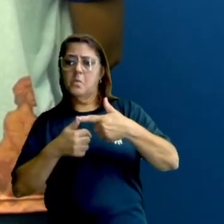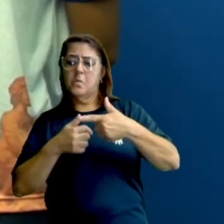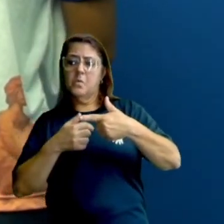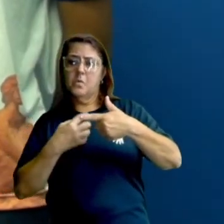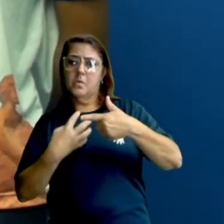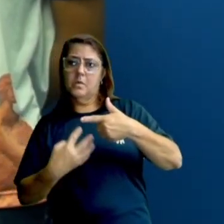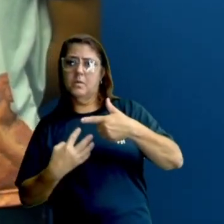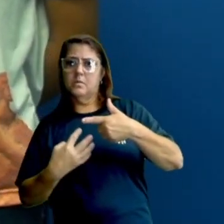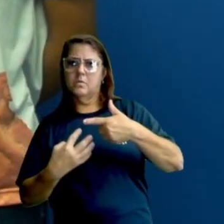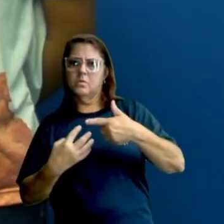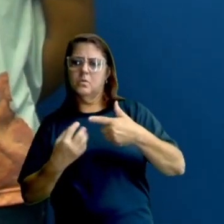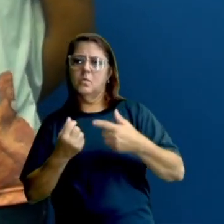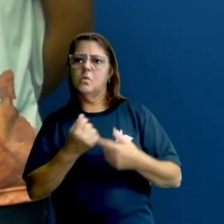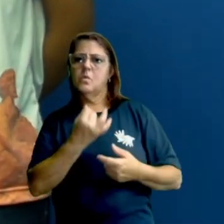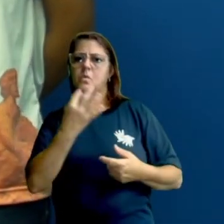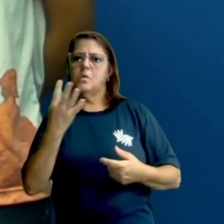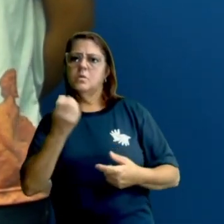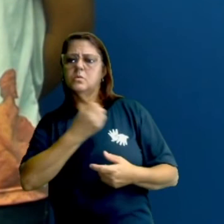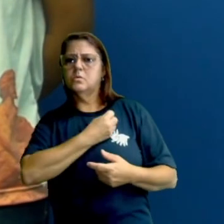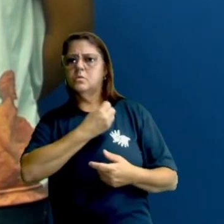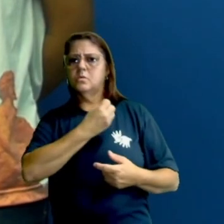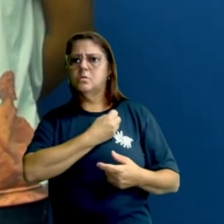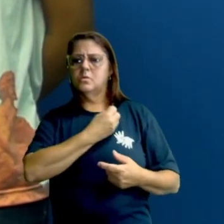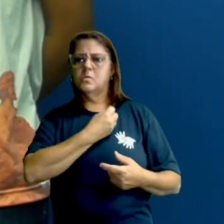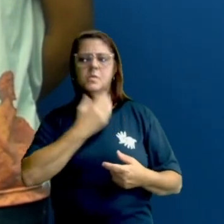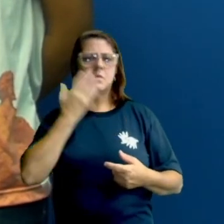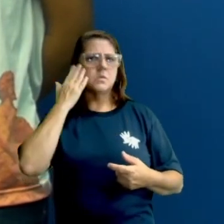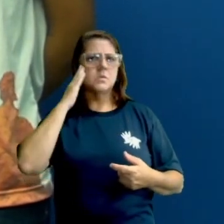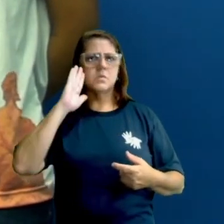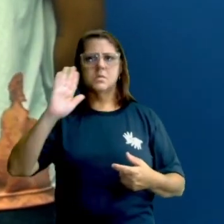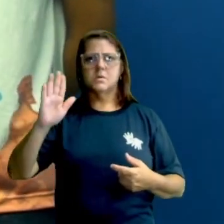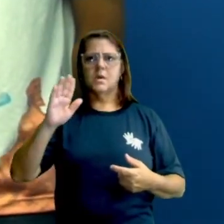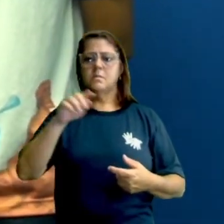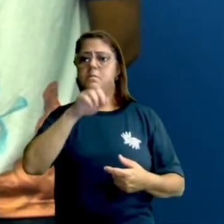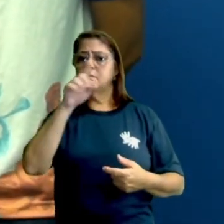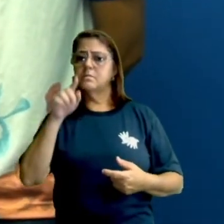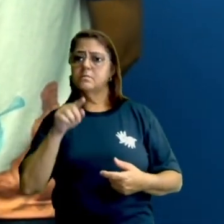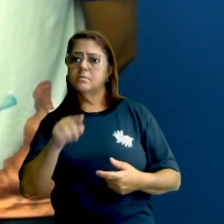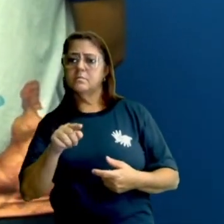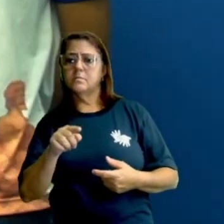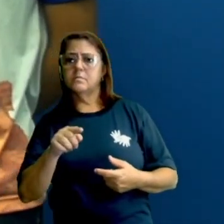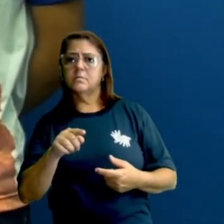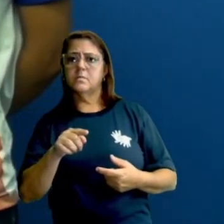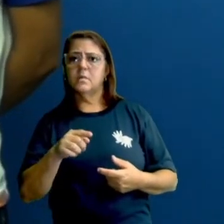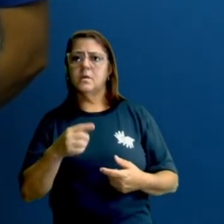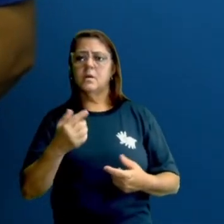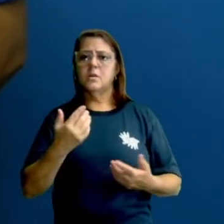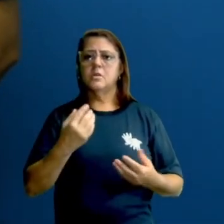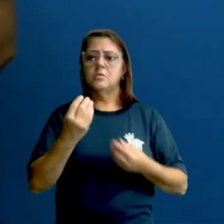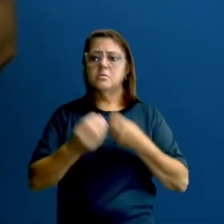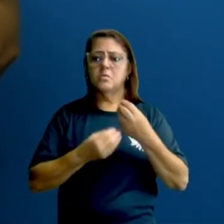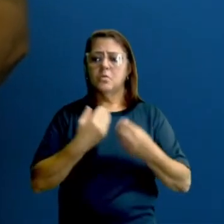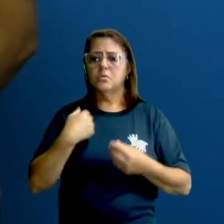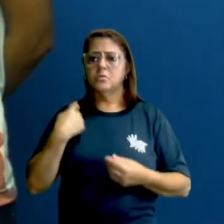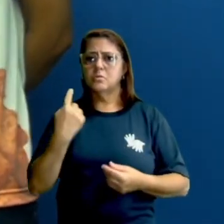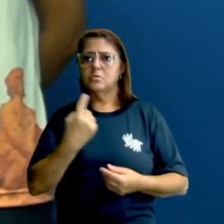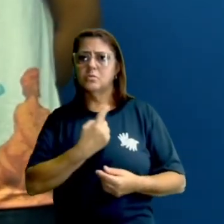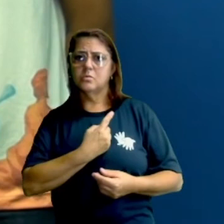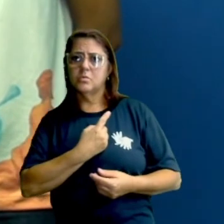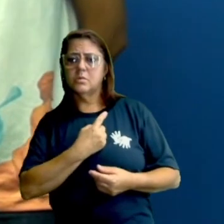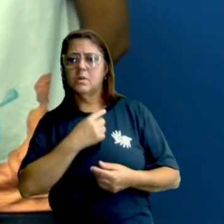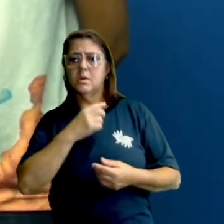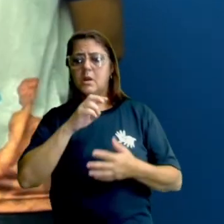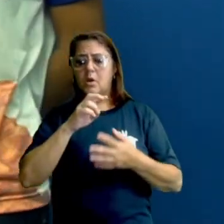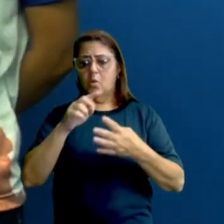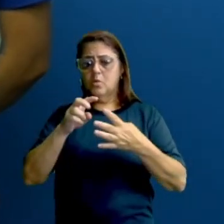para descobrir esse número que a gente não sabe qual é, o que foi que a gente fez? A gente colocou 4 5